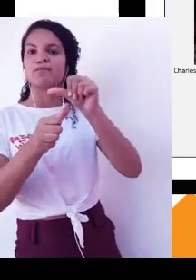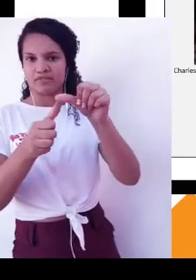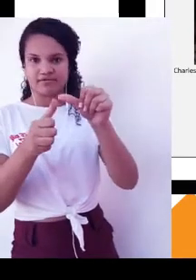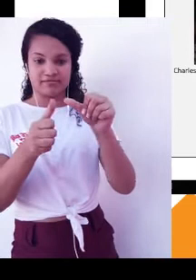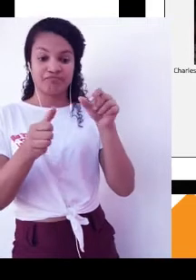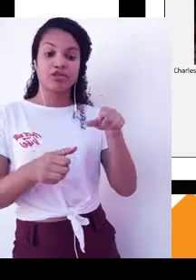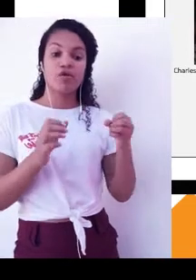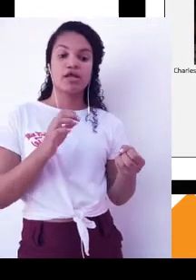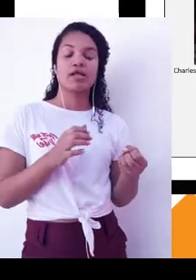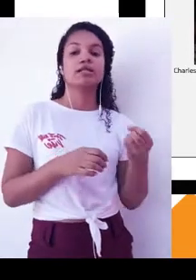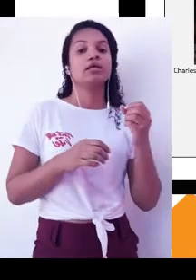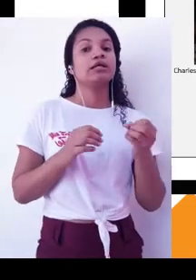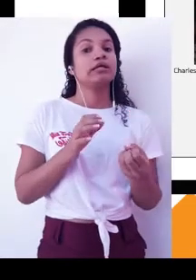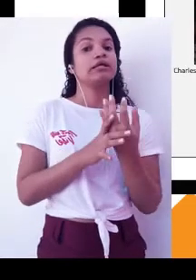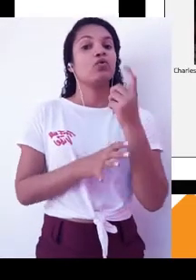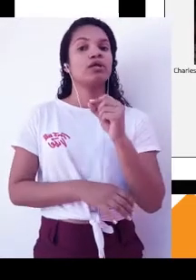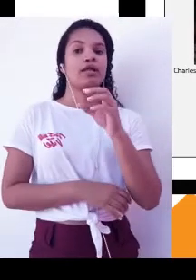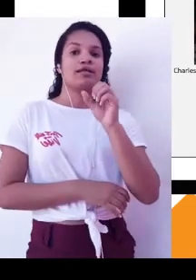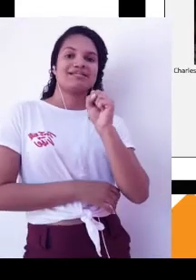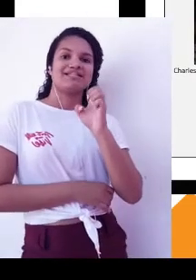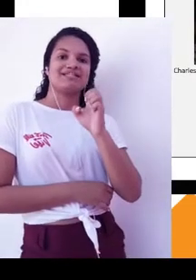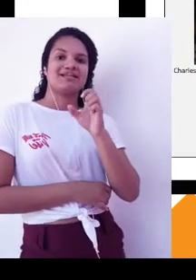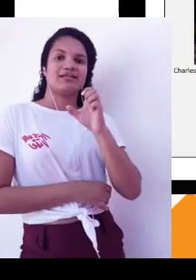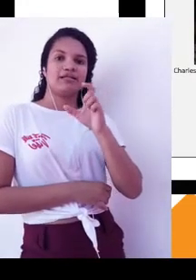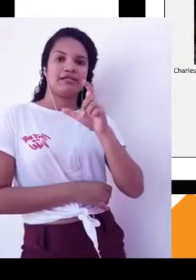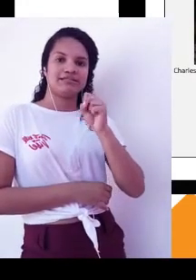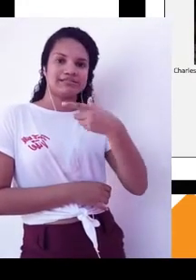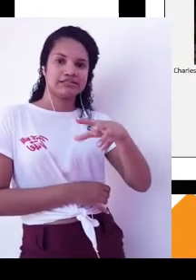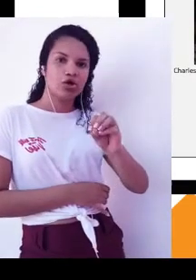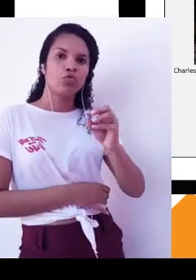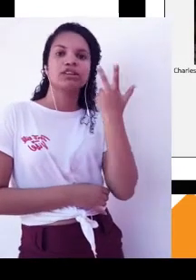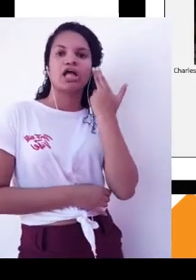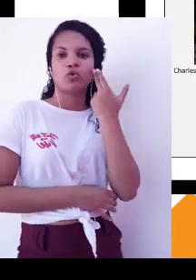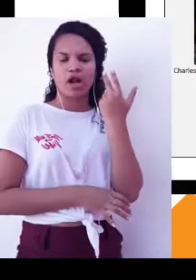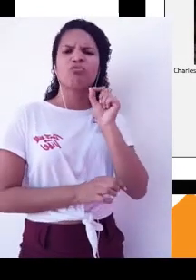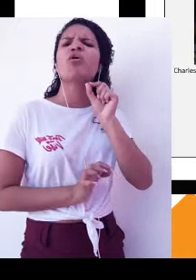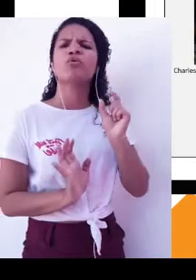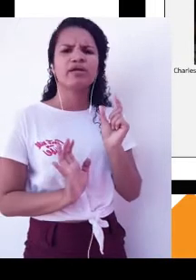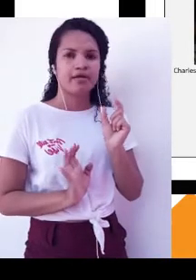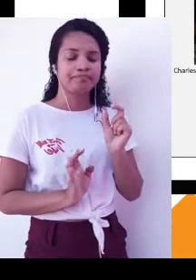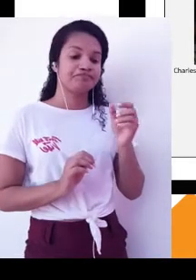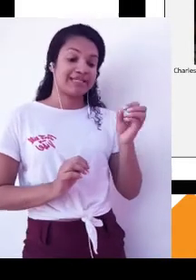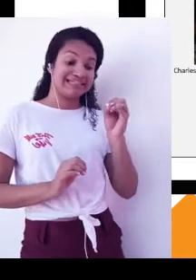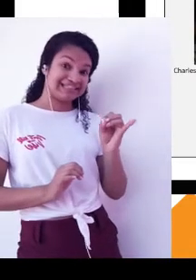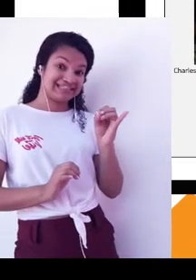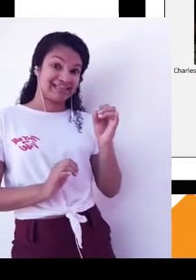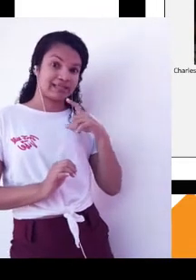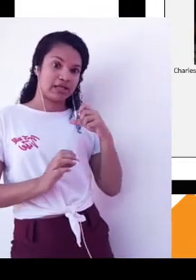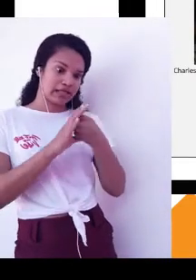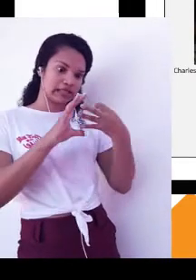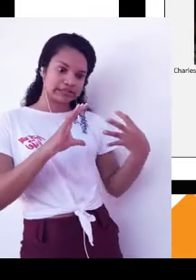A seleção natural é o processo no qual as características mais vantajosas,